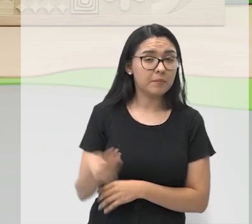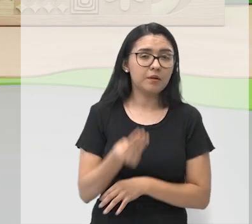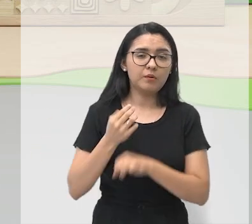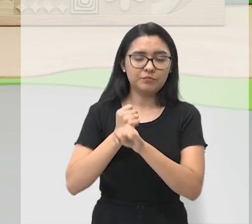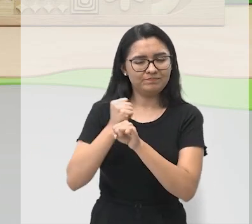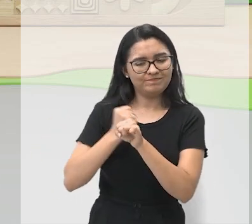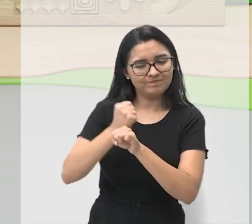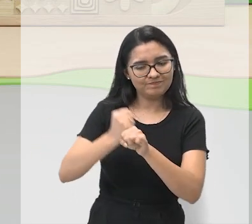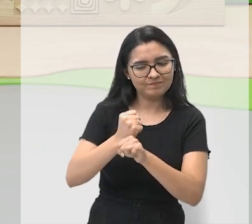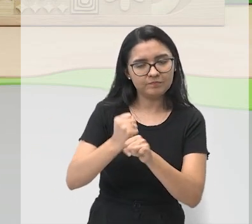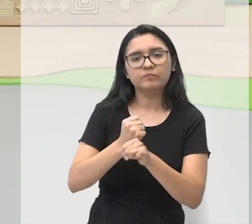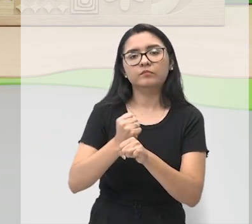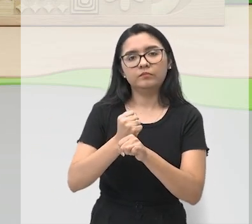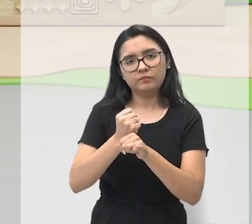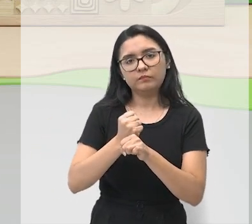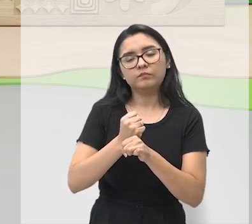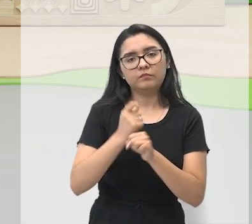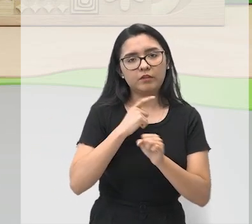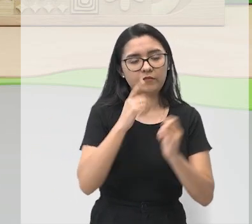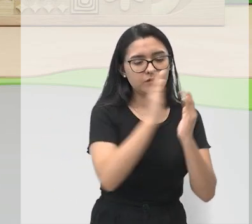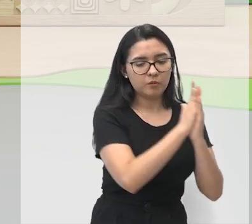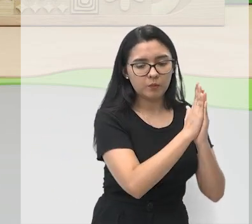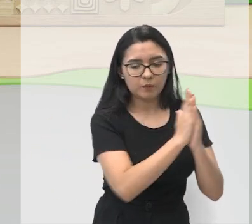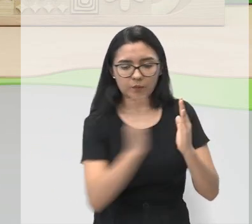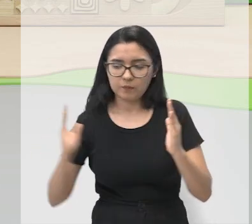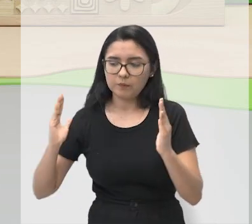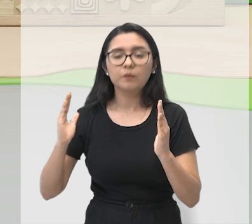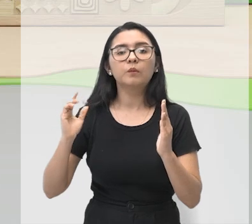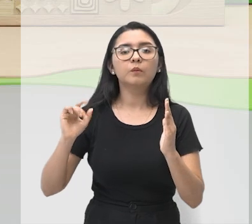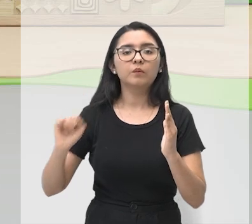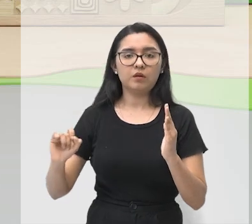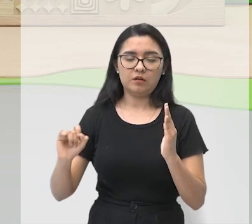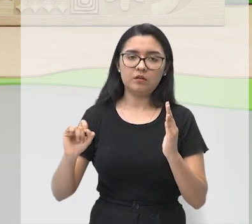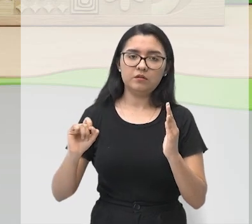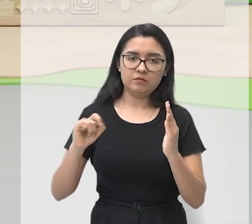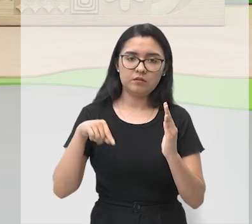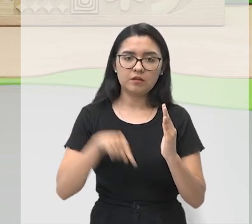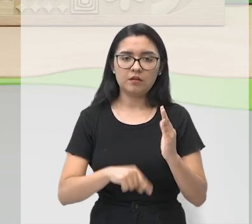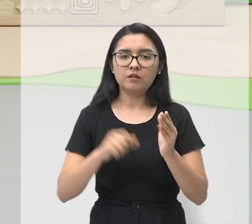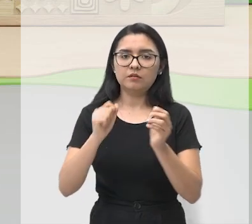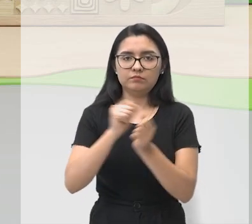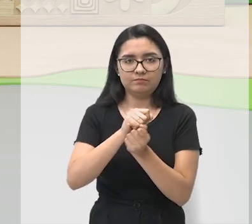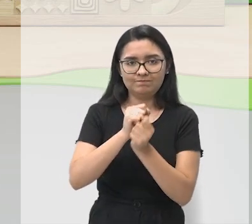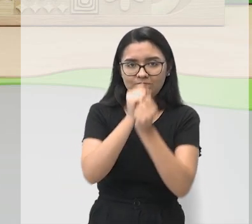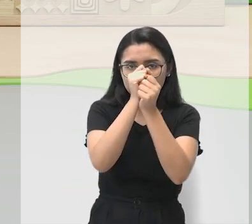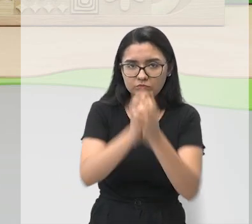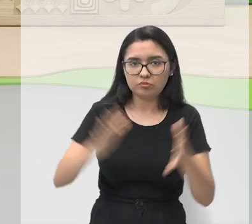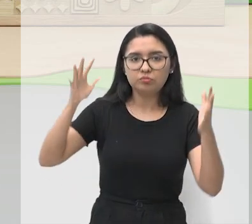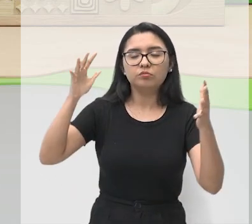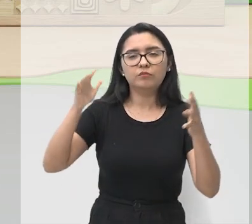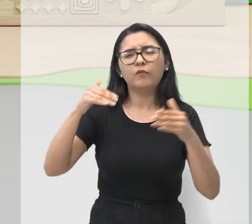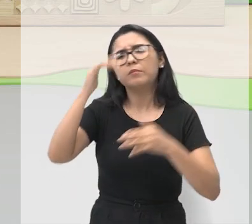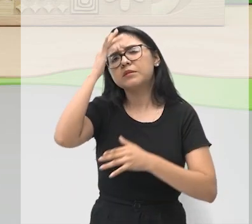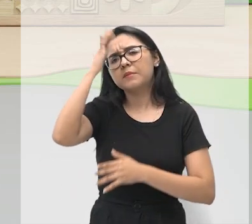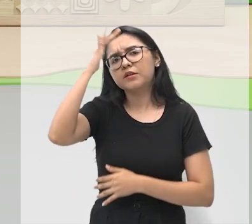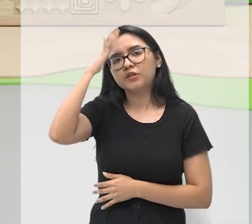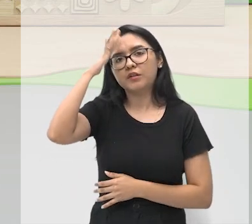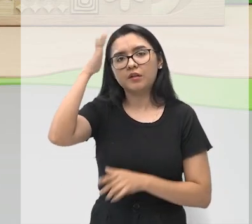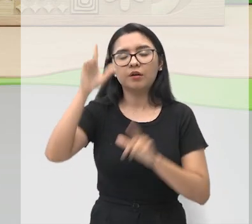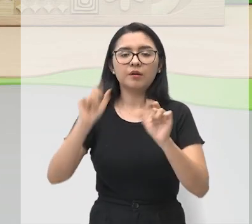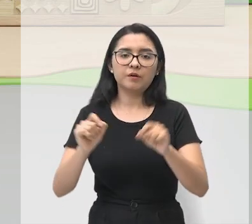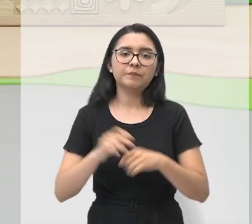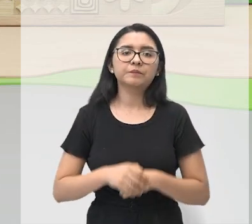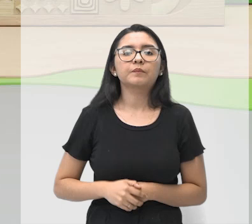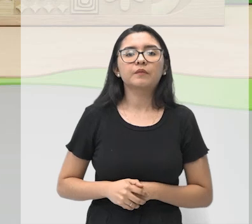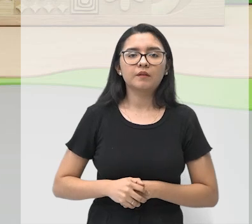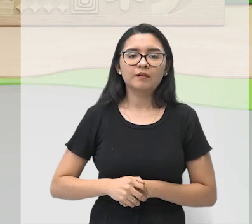de anos que dentro de um processo para que aquela explosão ocorresse. Vamos imaginar aqui um milho